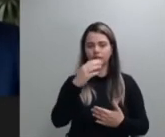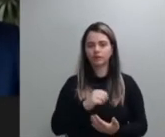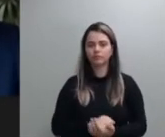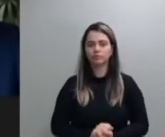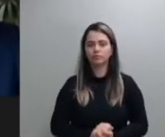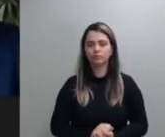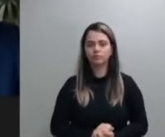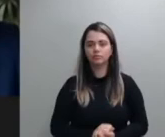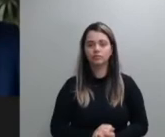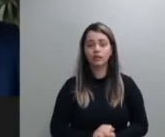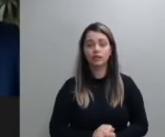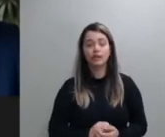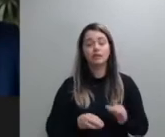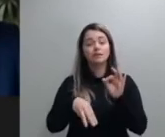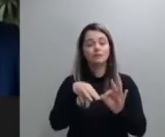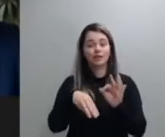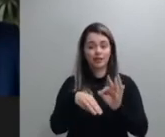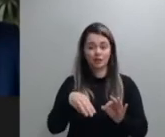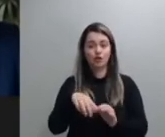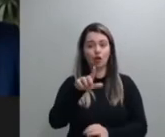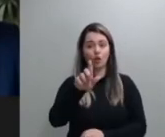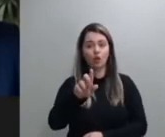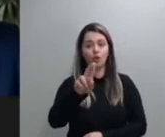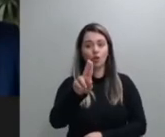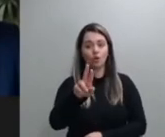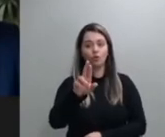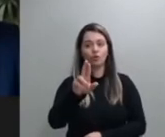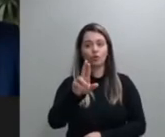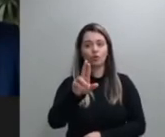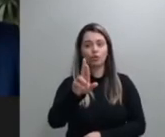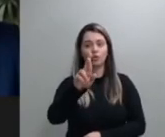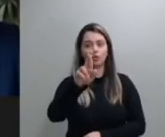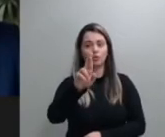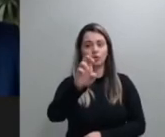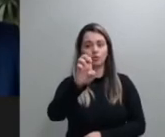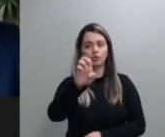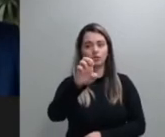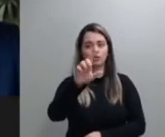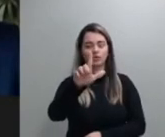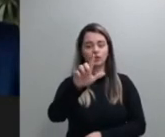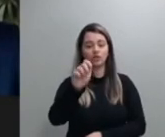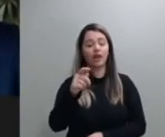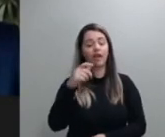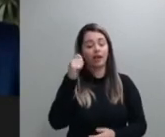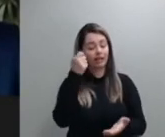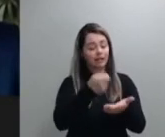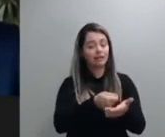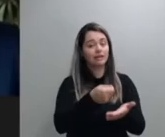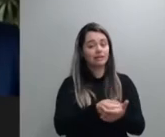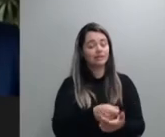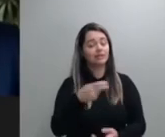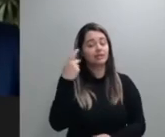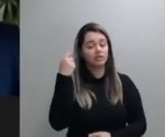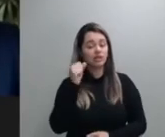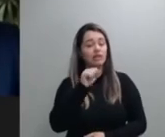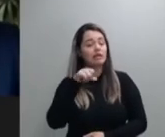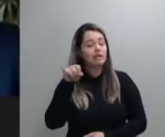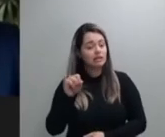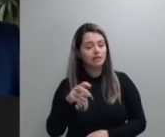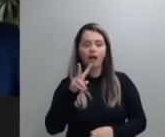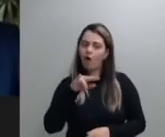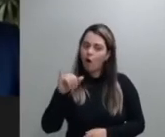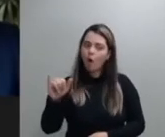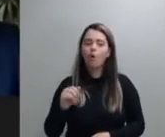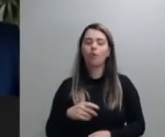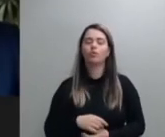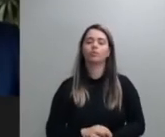ministro ministro Gurgel vai decidir se é se merece encaminhamento também as minhas não com certeza a